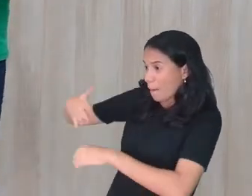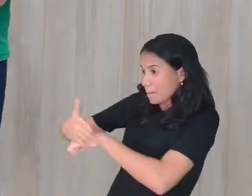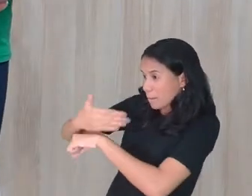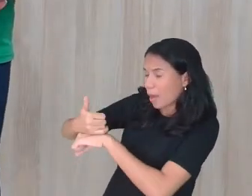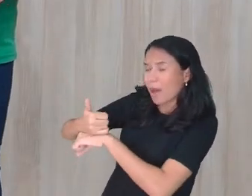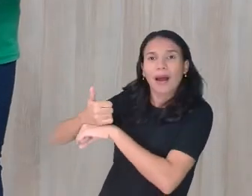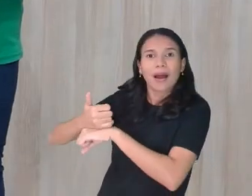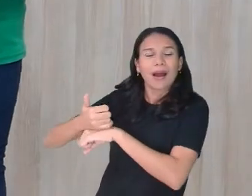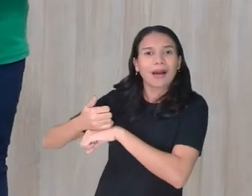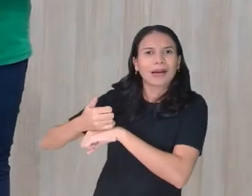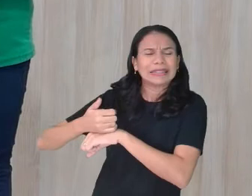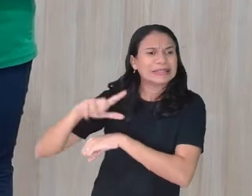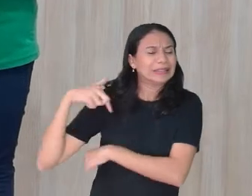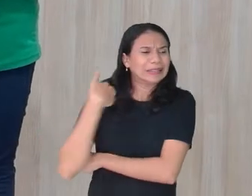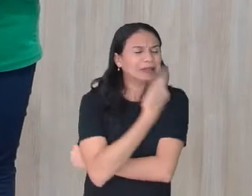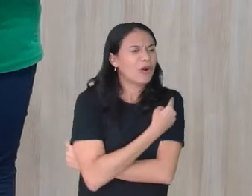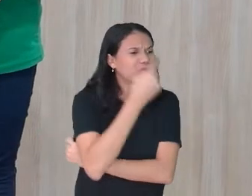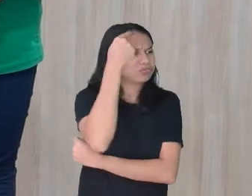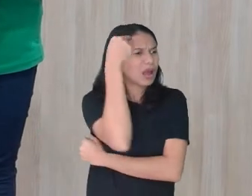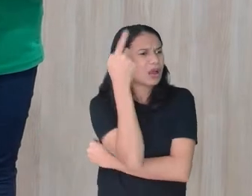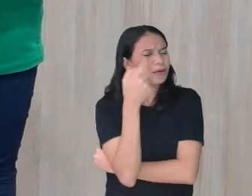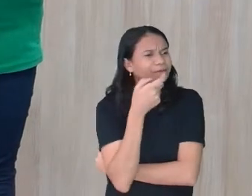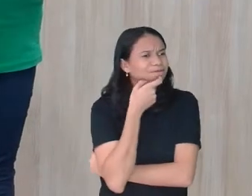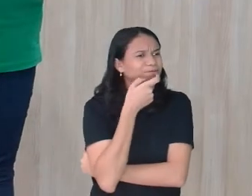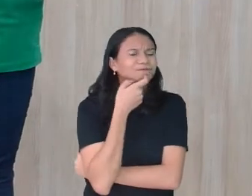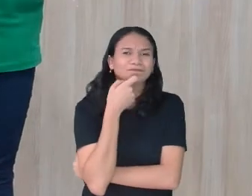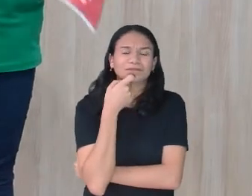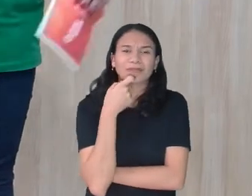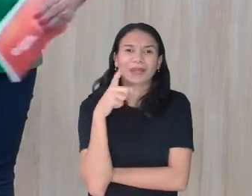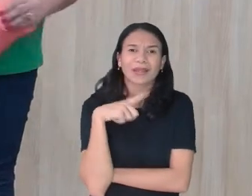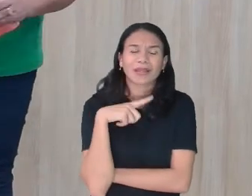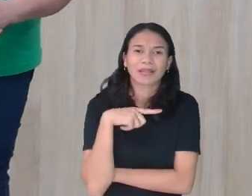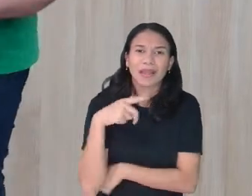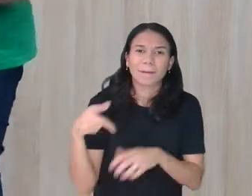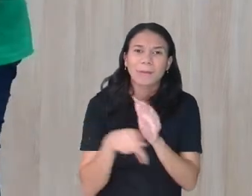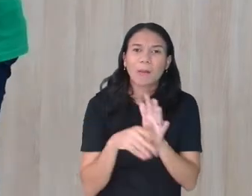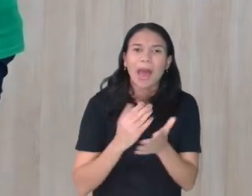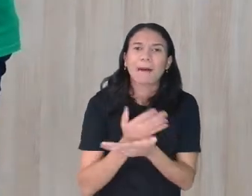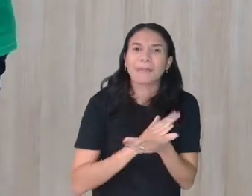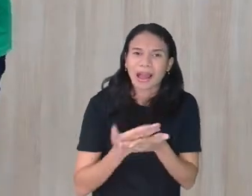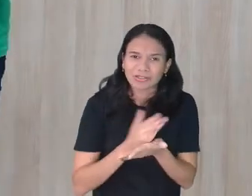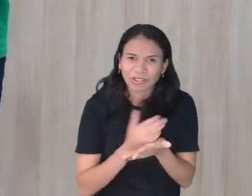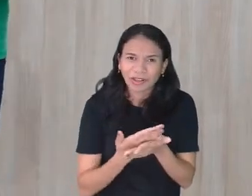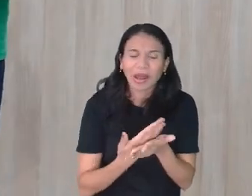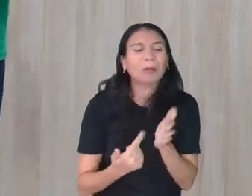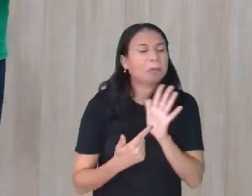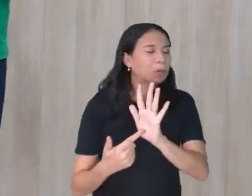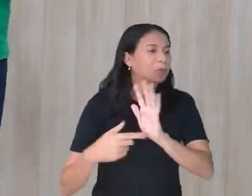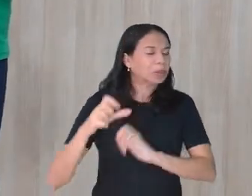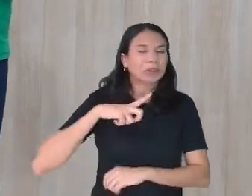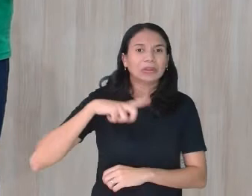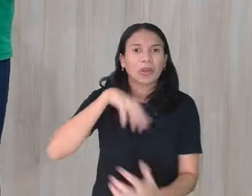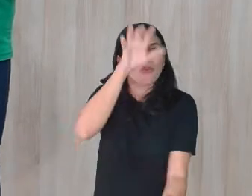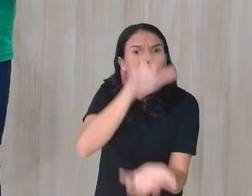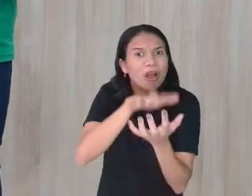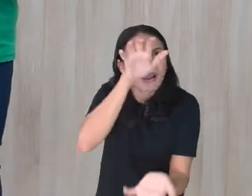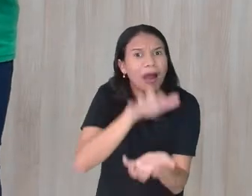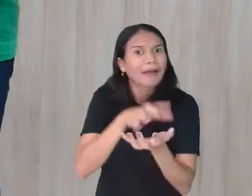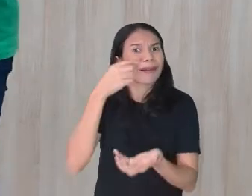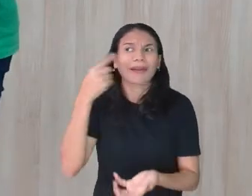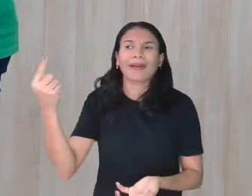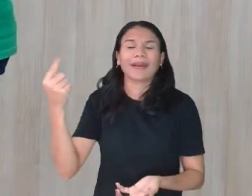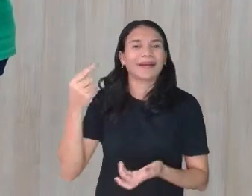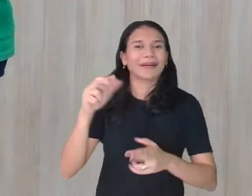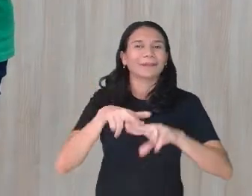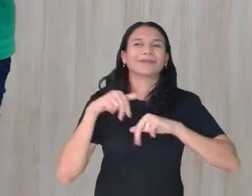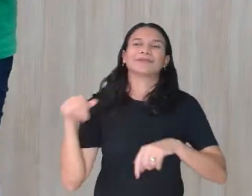né? E aí a gente fica pensando, na Praça da Macaxeira, professora, apareceu há pouco tempo. Então, tem, mas aí a gente